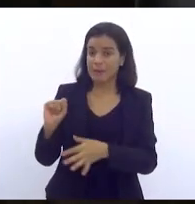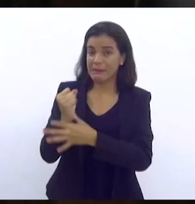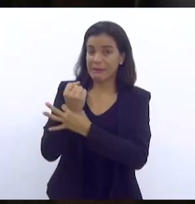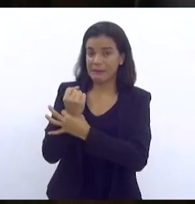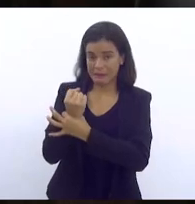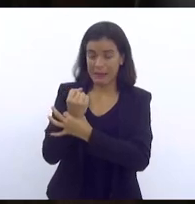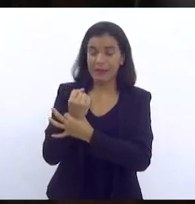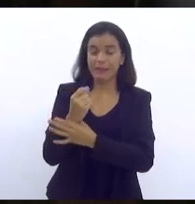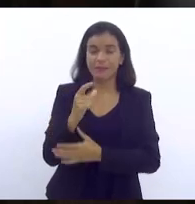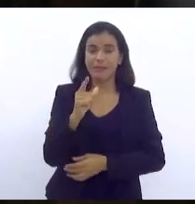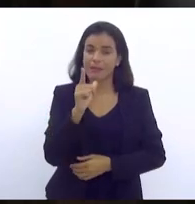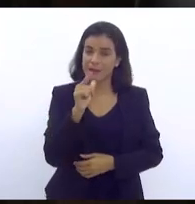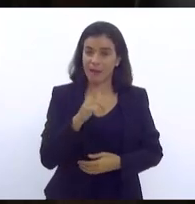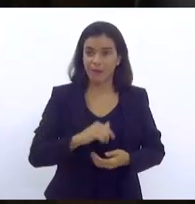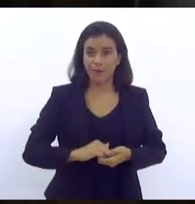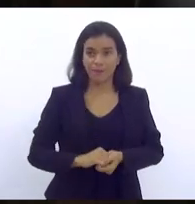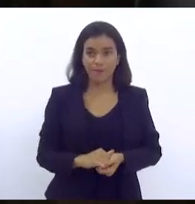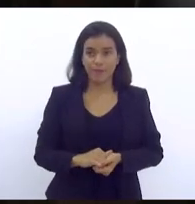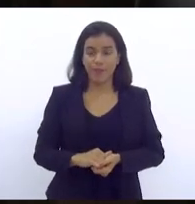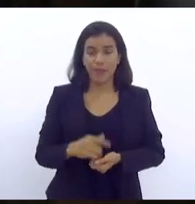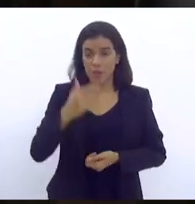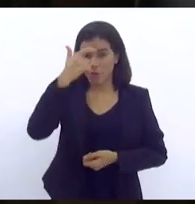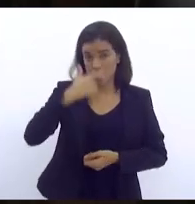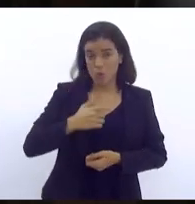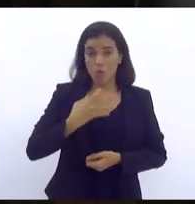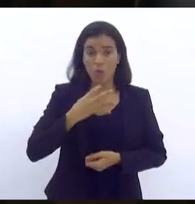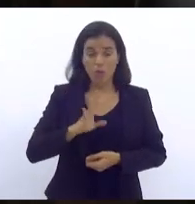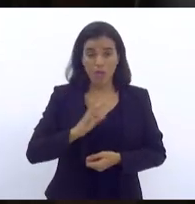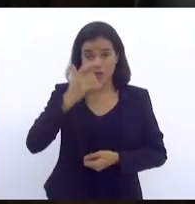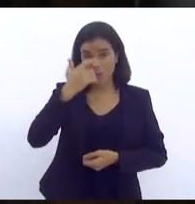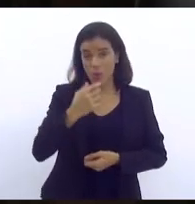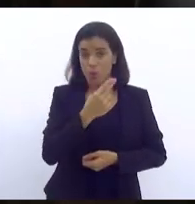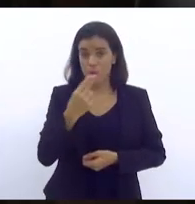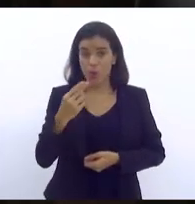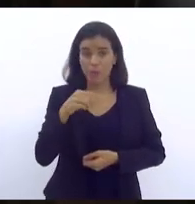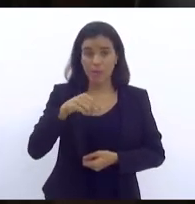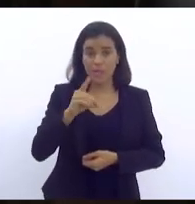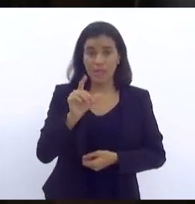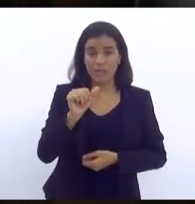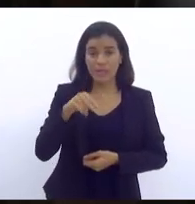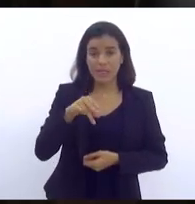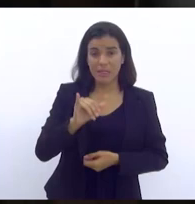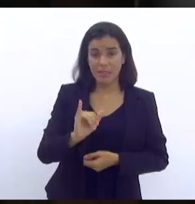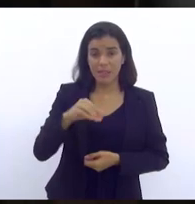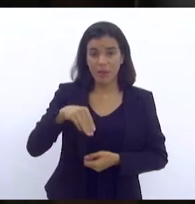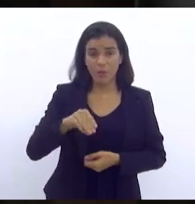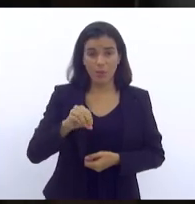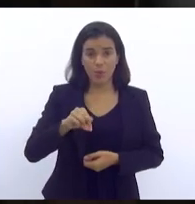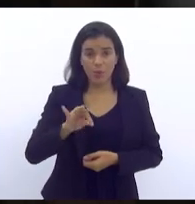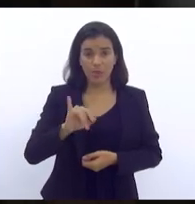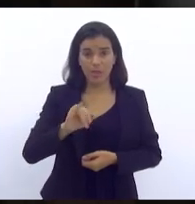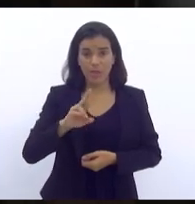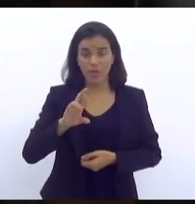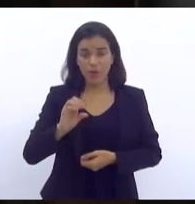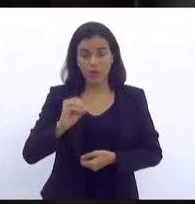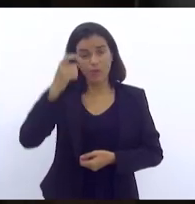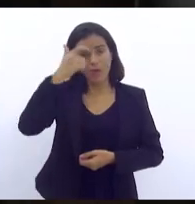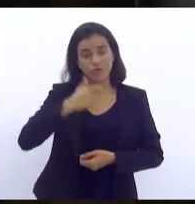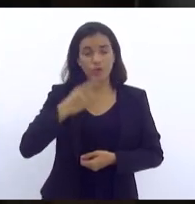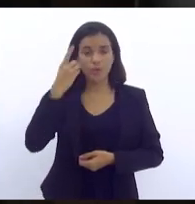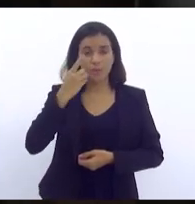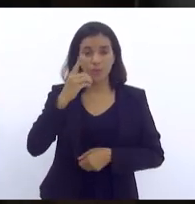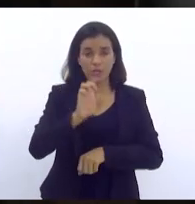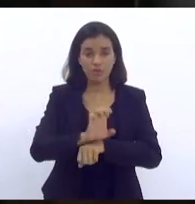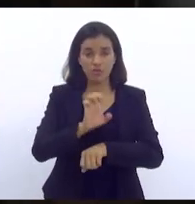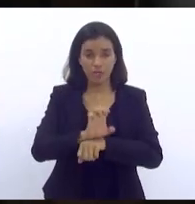bom eh para quem não me conhece me chamo Dani Monteiro Sou deputada estadual Eleita em segundo